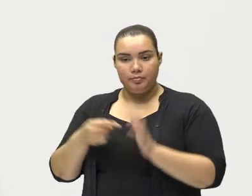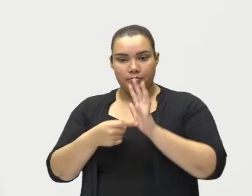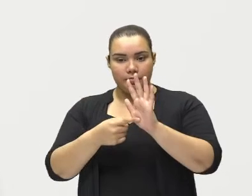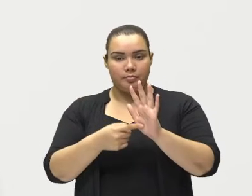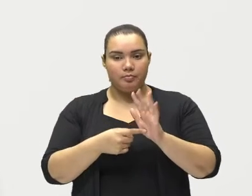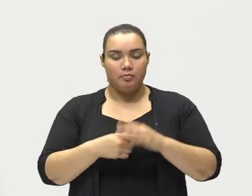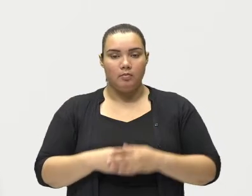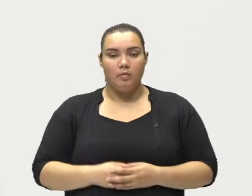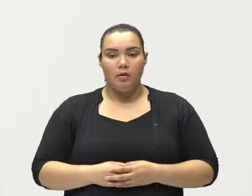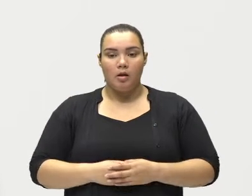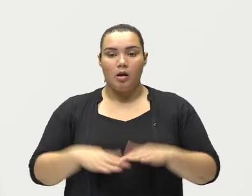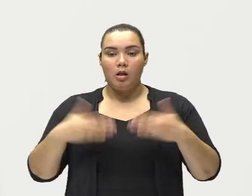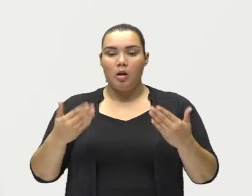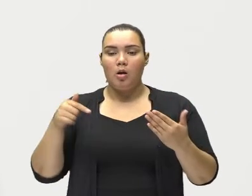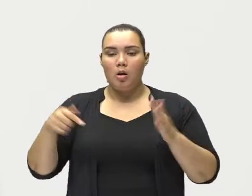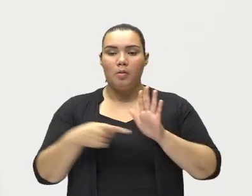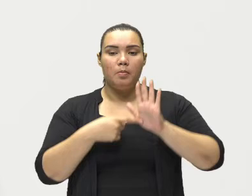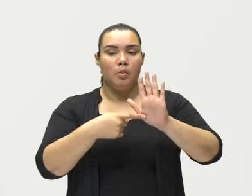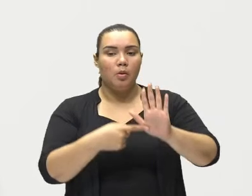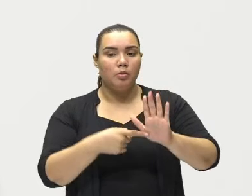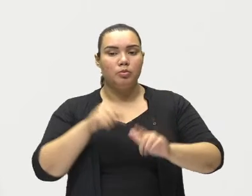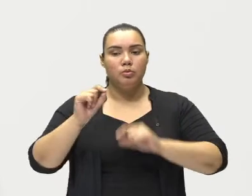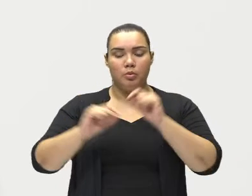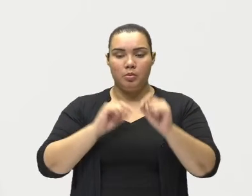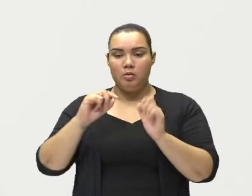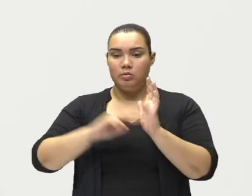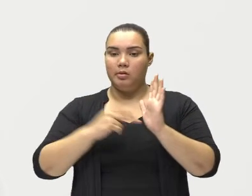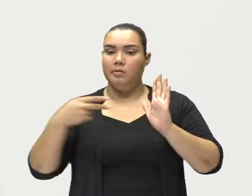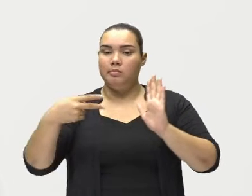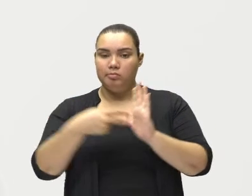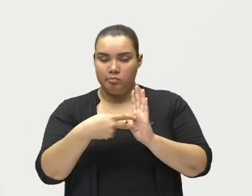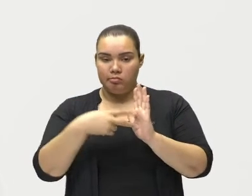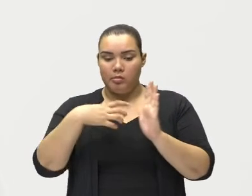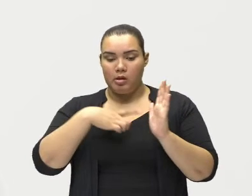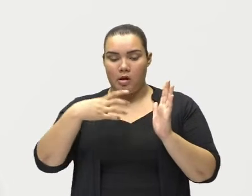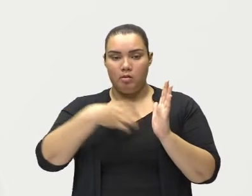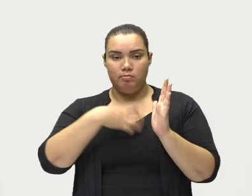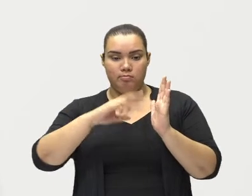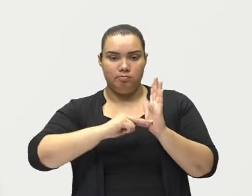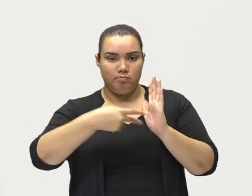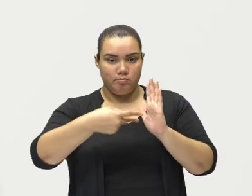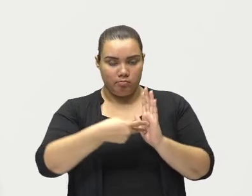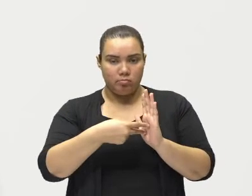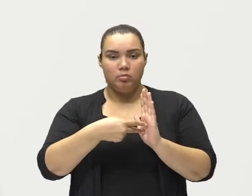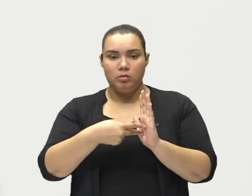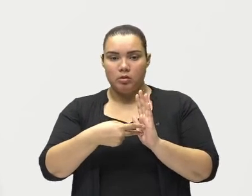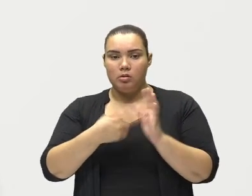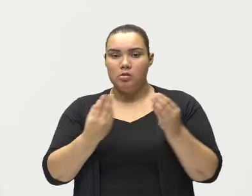eles vão trazer uma ideia, um sentido, um valor semântico de